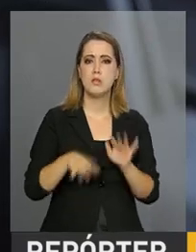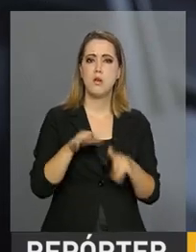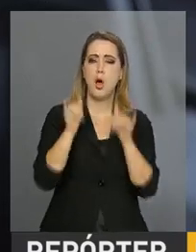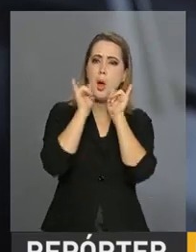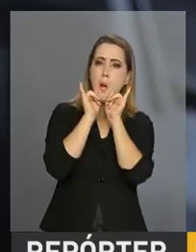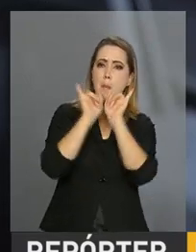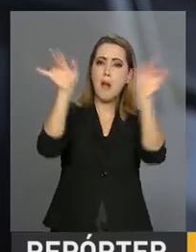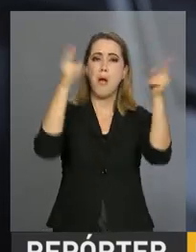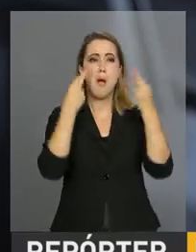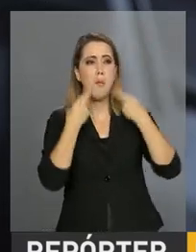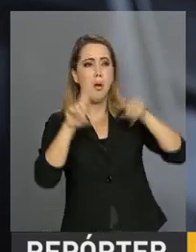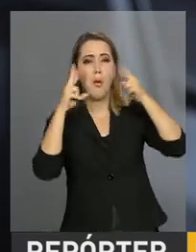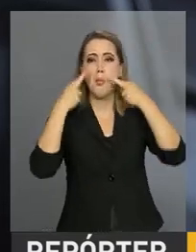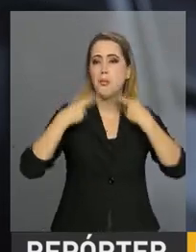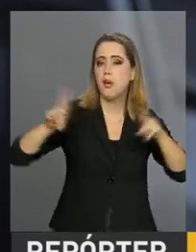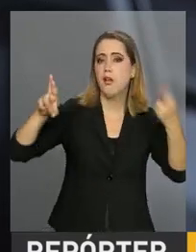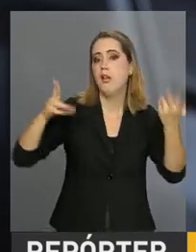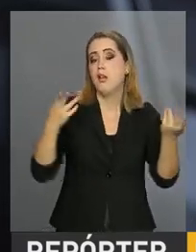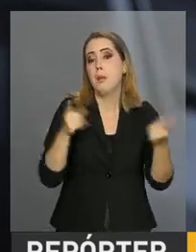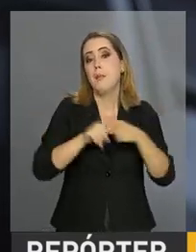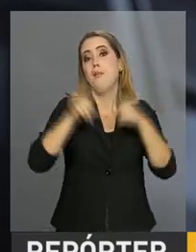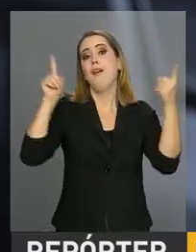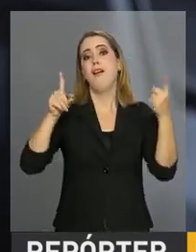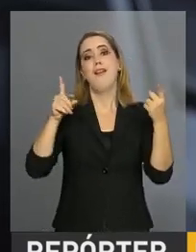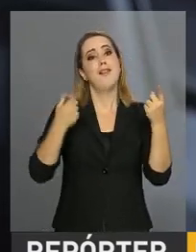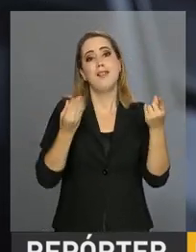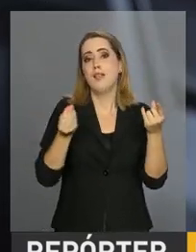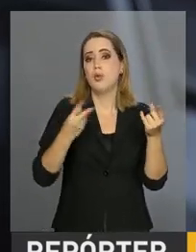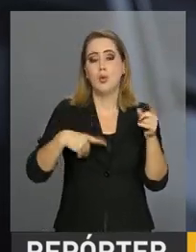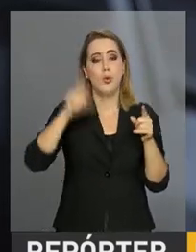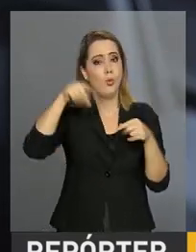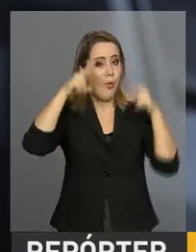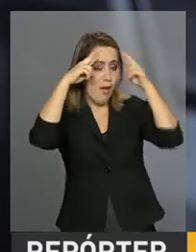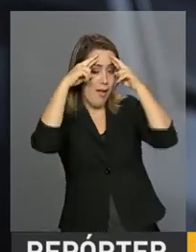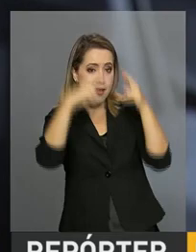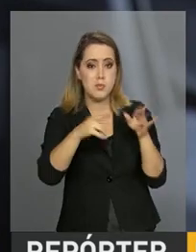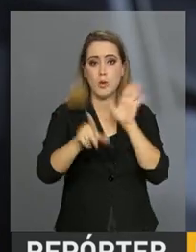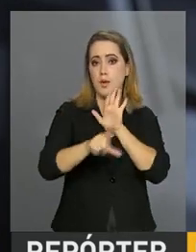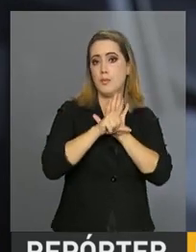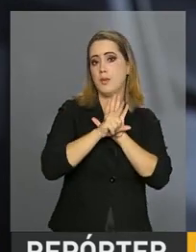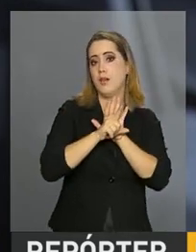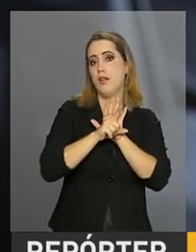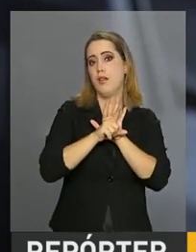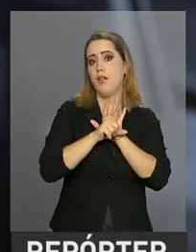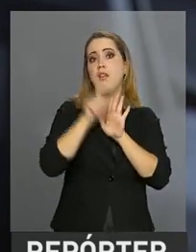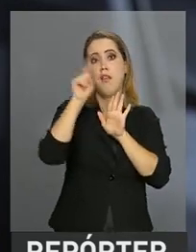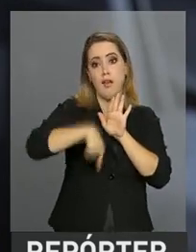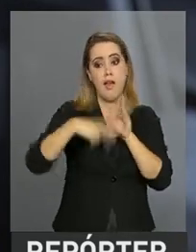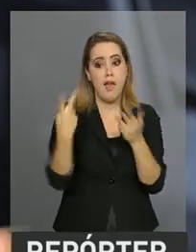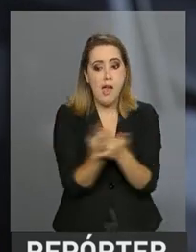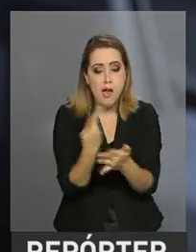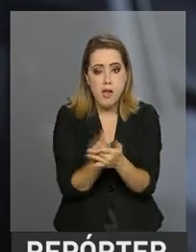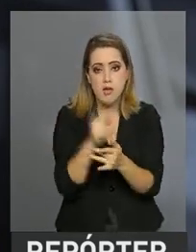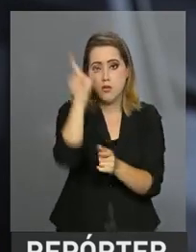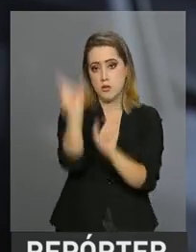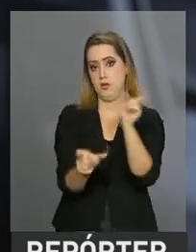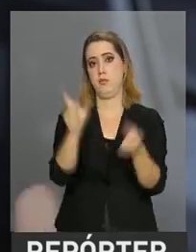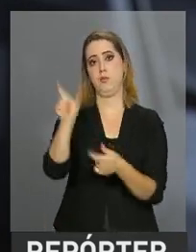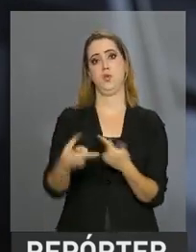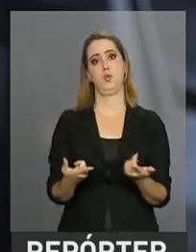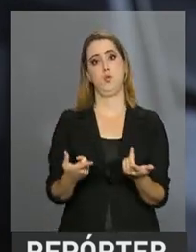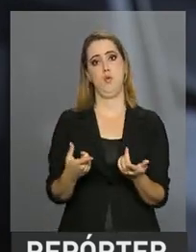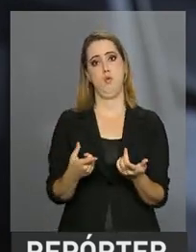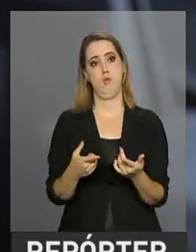que não é responsabilidade da lei, são desvio daqueles que utilizaram as leis para fins ilícitos,